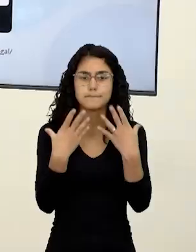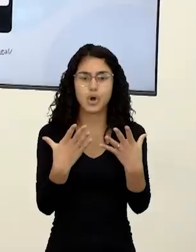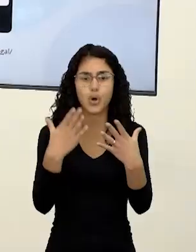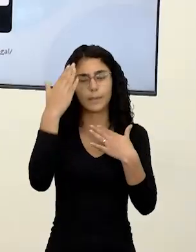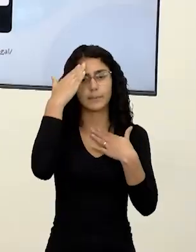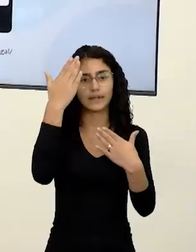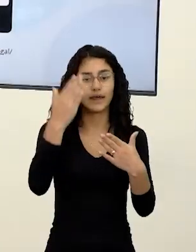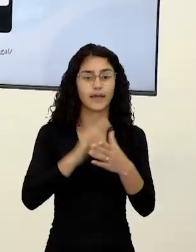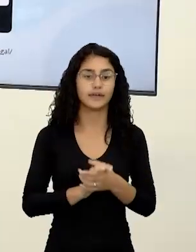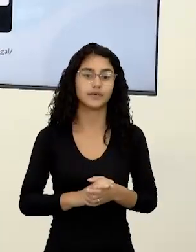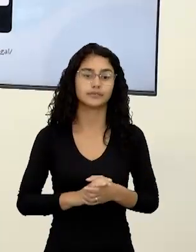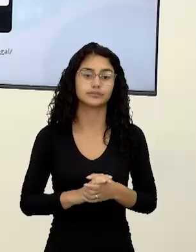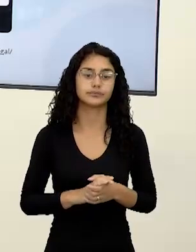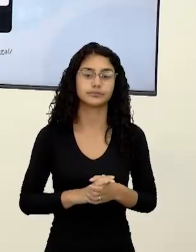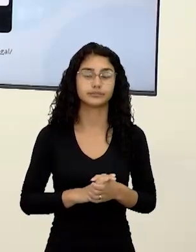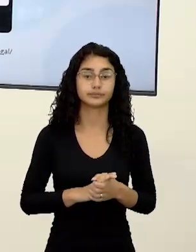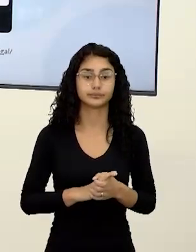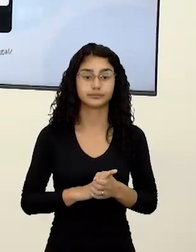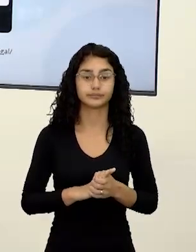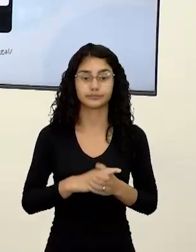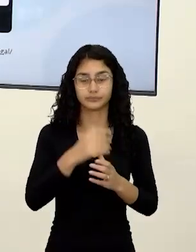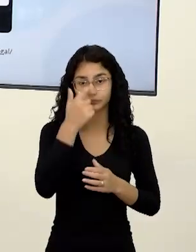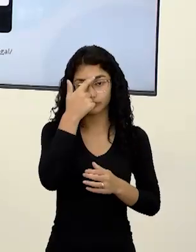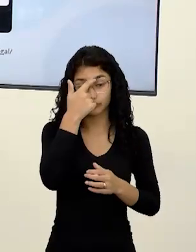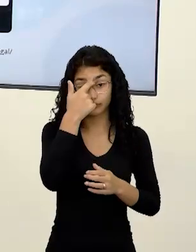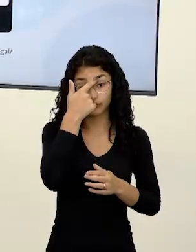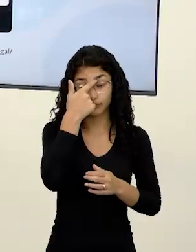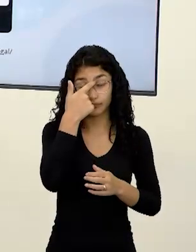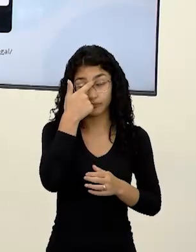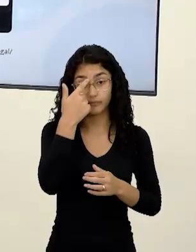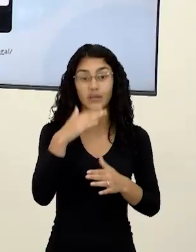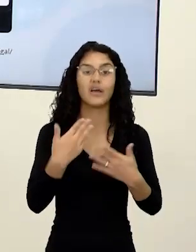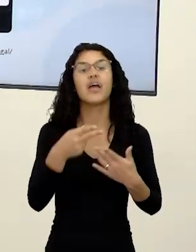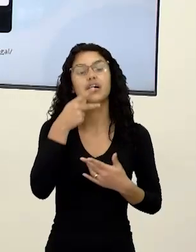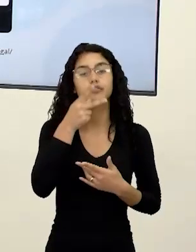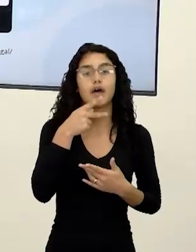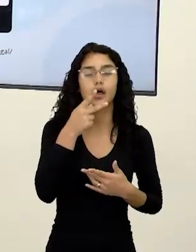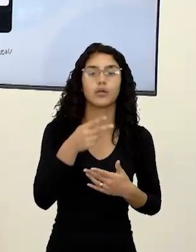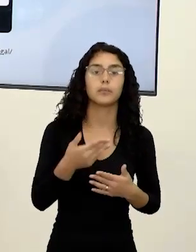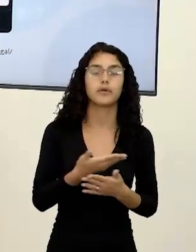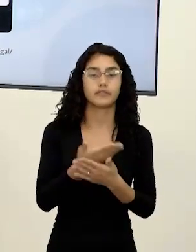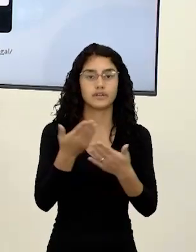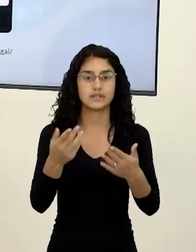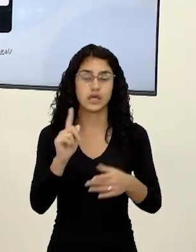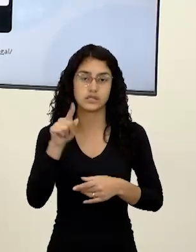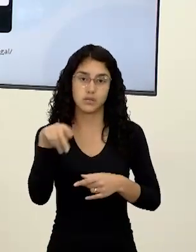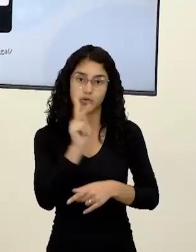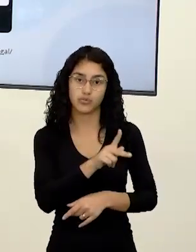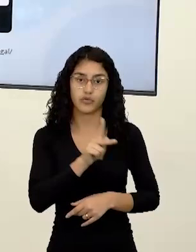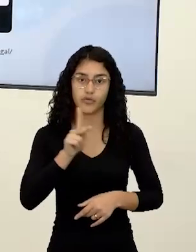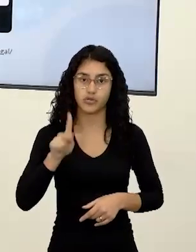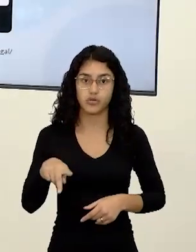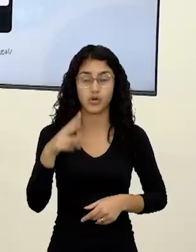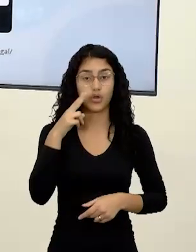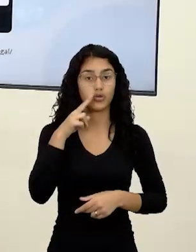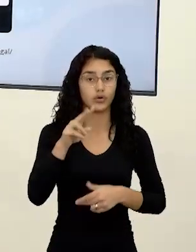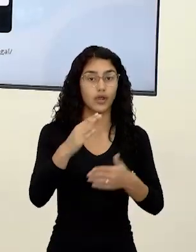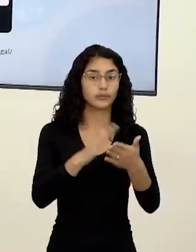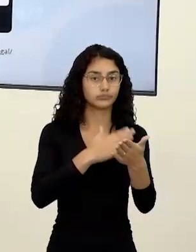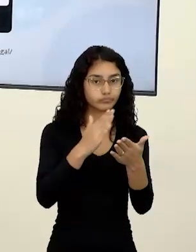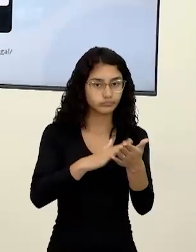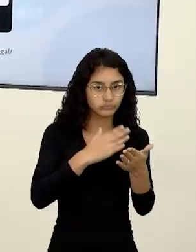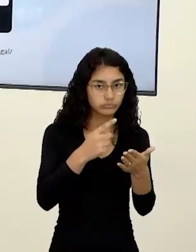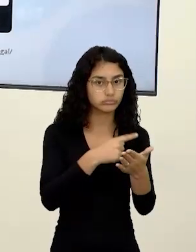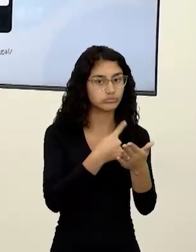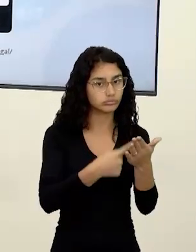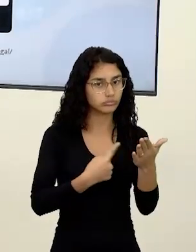A gente tinha bastante PPT ainda, que é um assunto extenso, então eu recomendo que vocês, os professores, depois olhem na apostila, entendam melhor